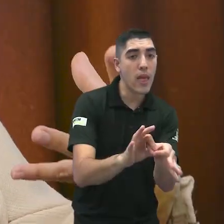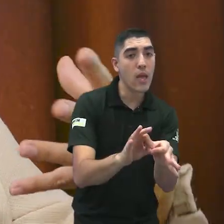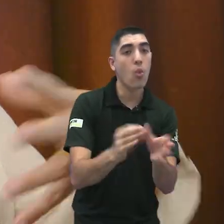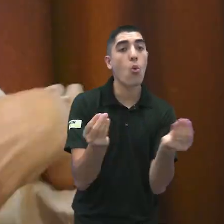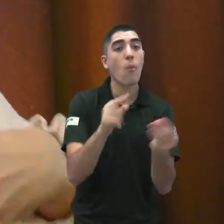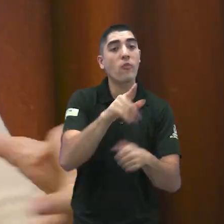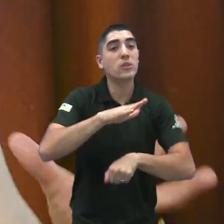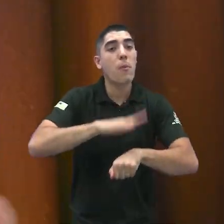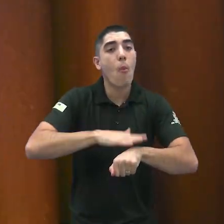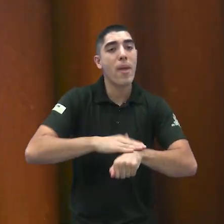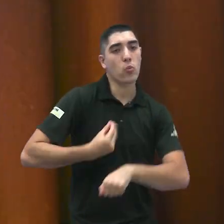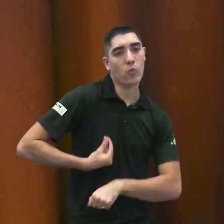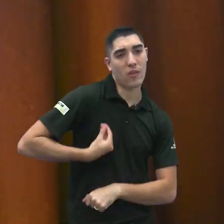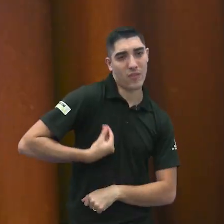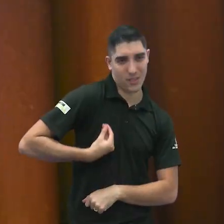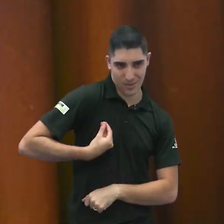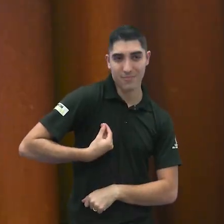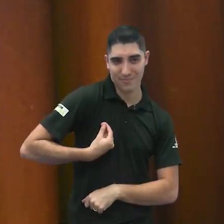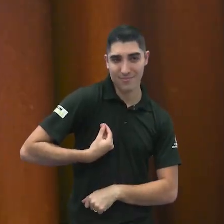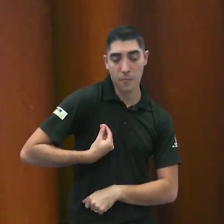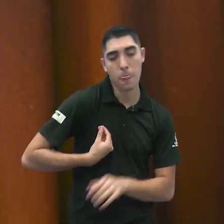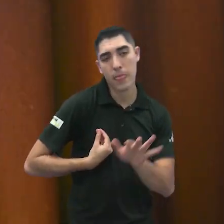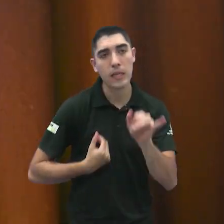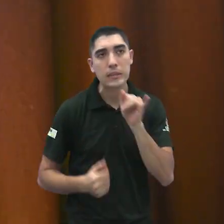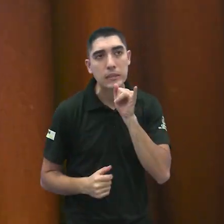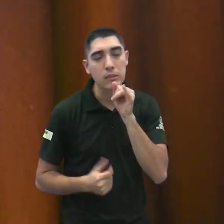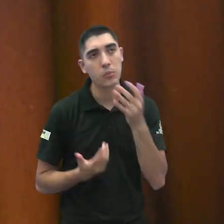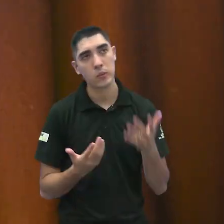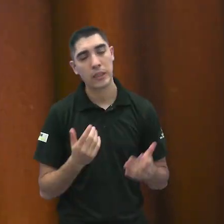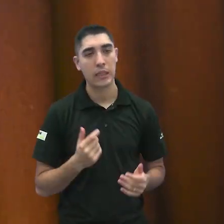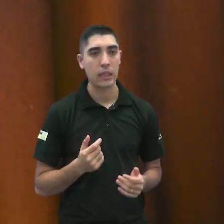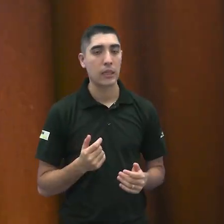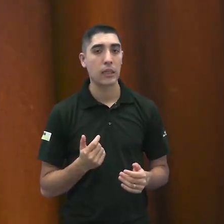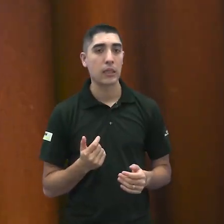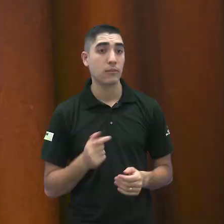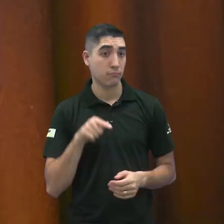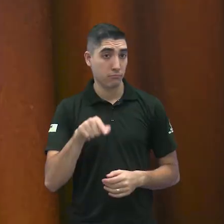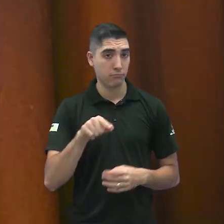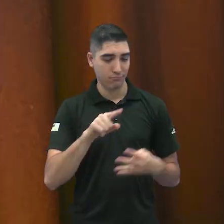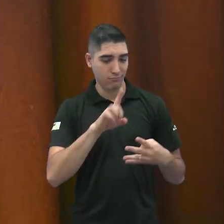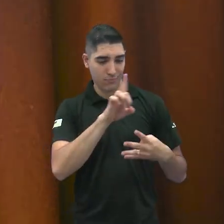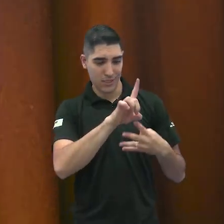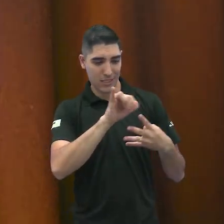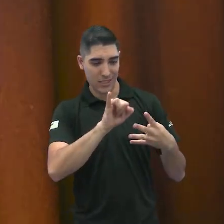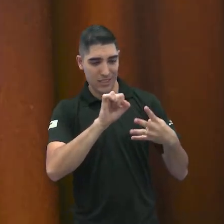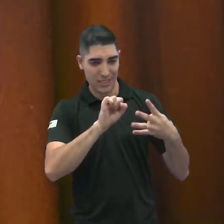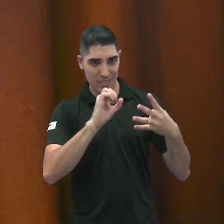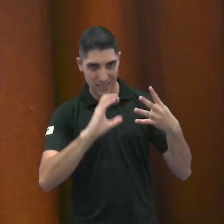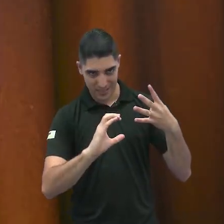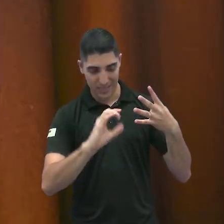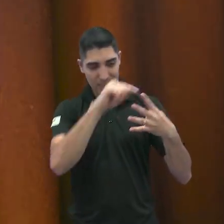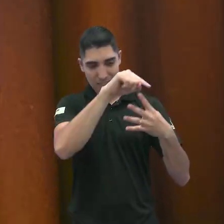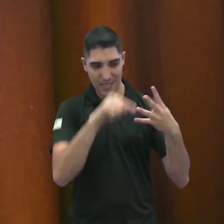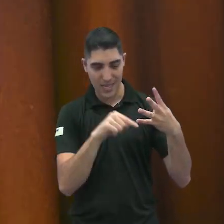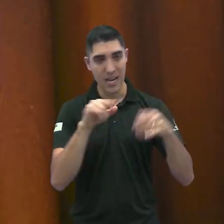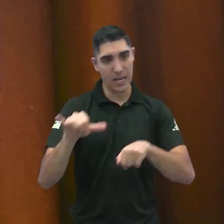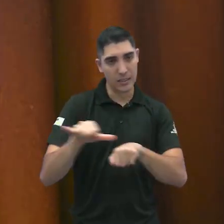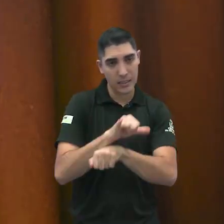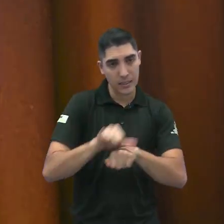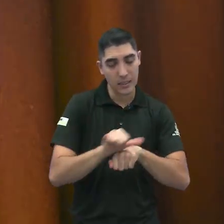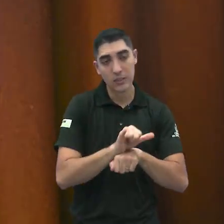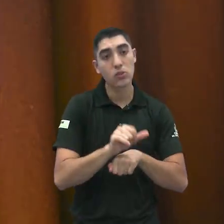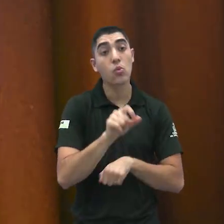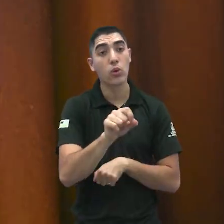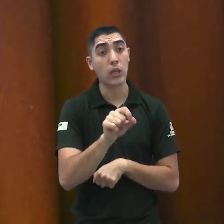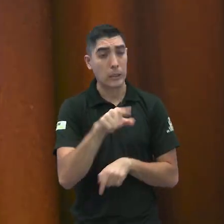àquele momento que você está vivendo, né? Então, por exemplo, o DISC, ele não é uma ferramenta de